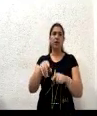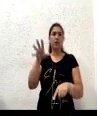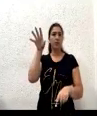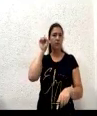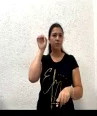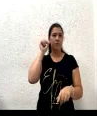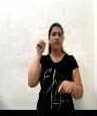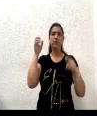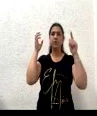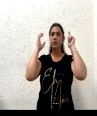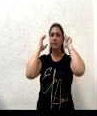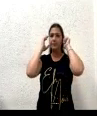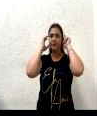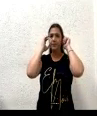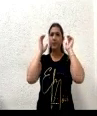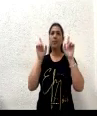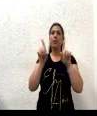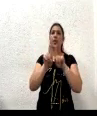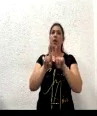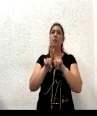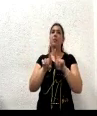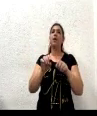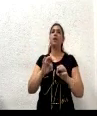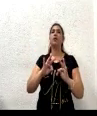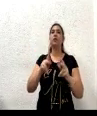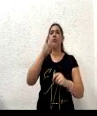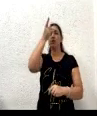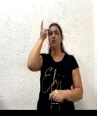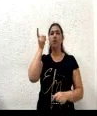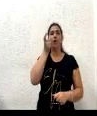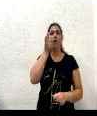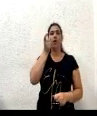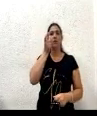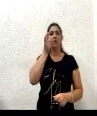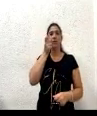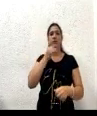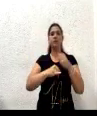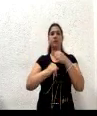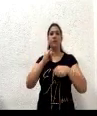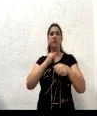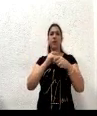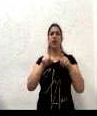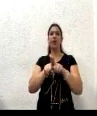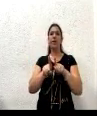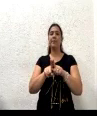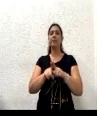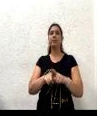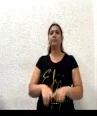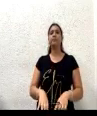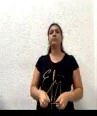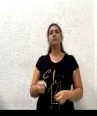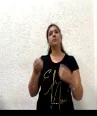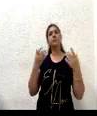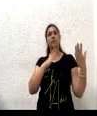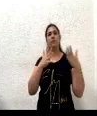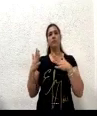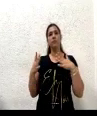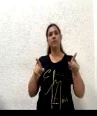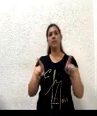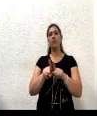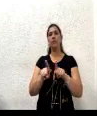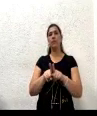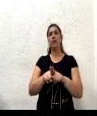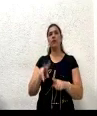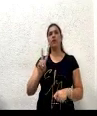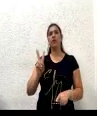da Rádio Veracruz, a todos aqueles também que estão acompanhando pela internet. Quero parabenizar, né, o